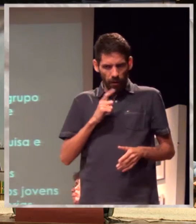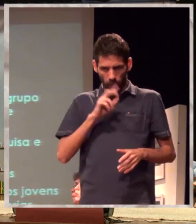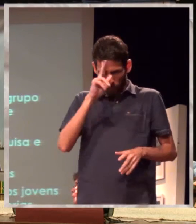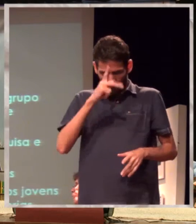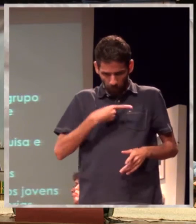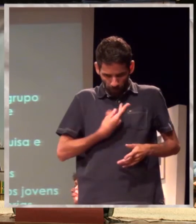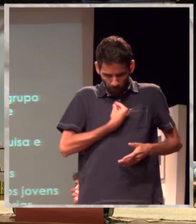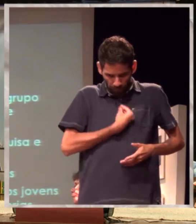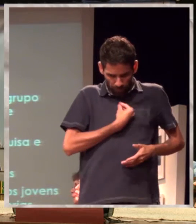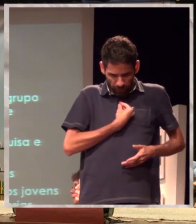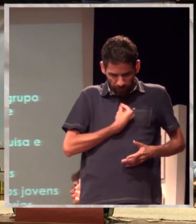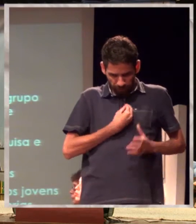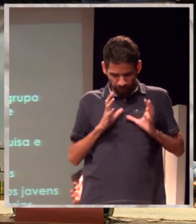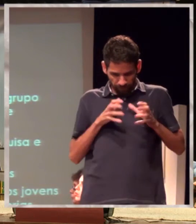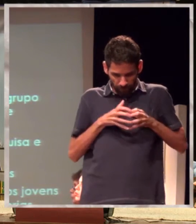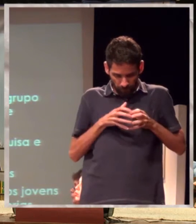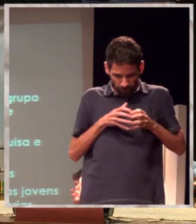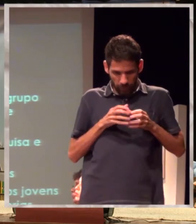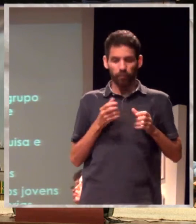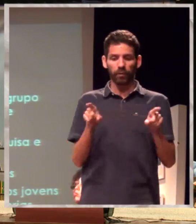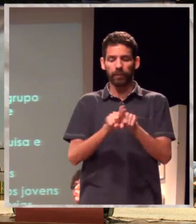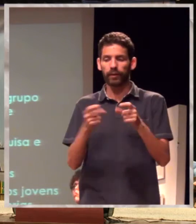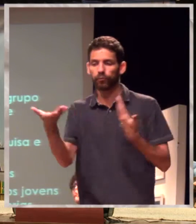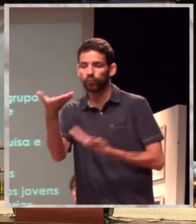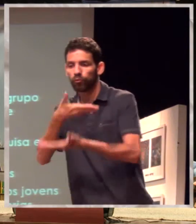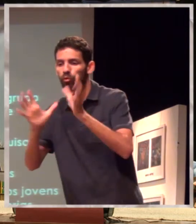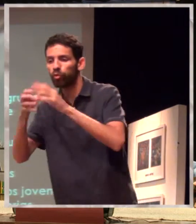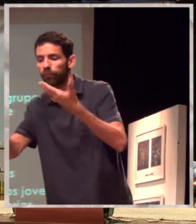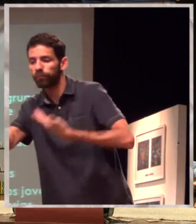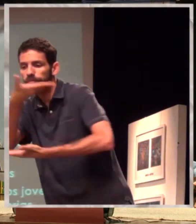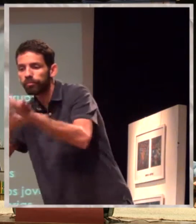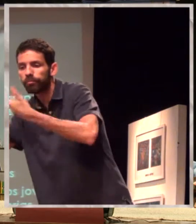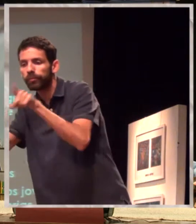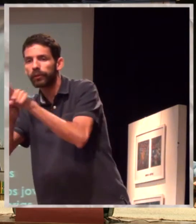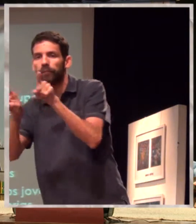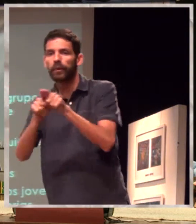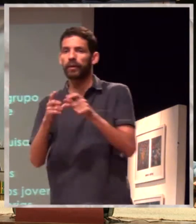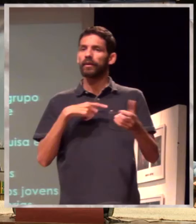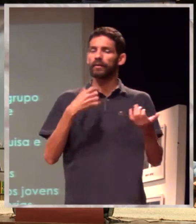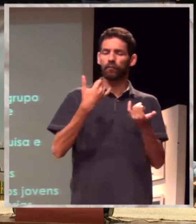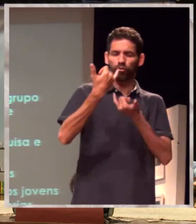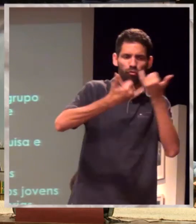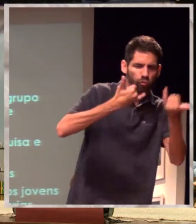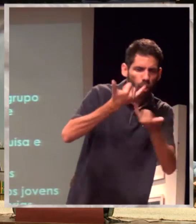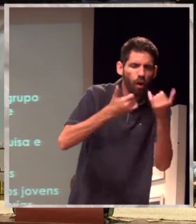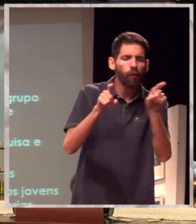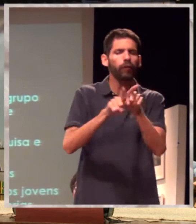o coletivo, apesar de ser um trabalho em grupo, um trabalho que trabalha com dinâmicas,